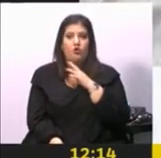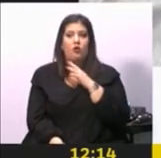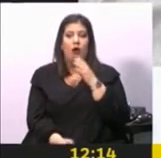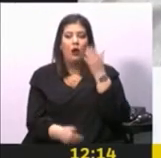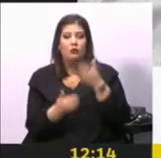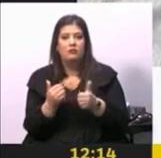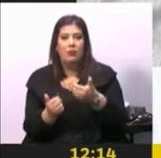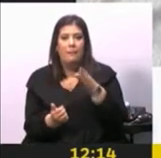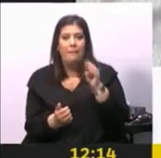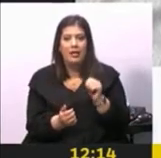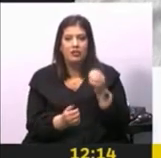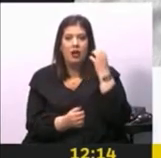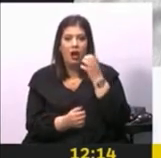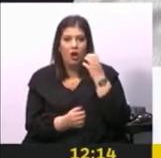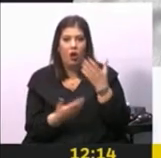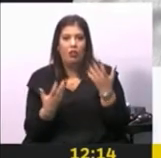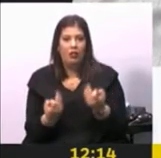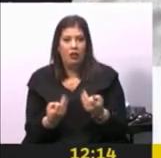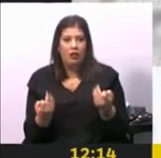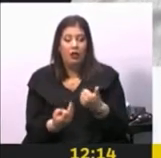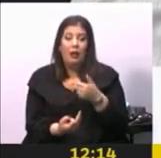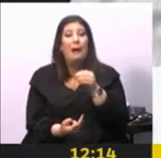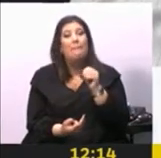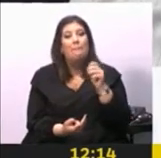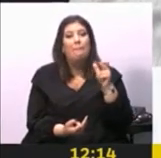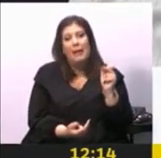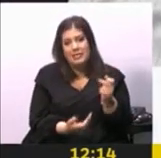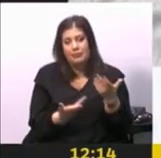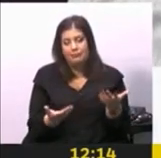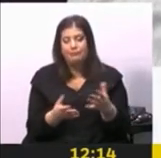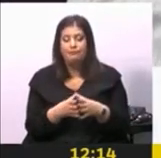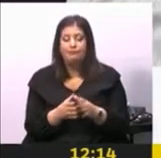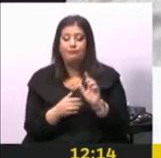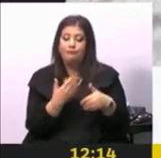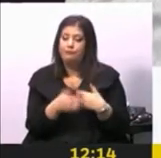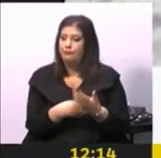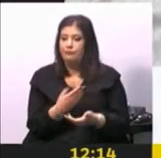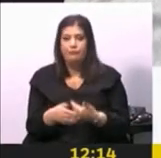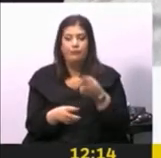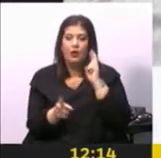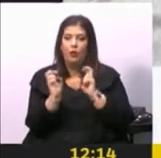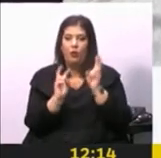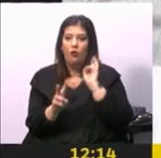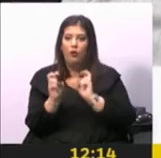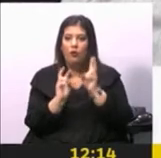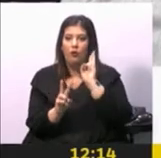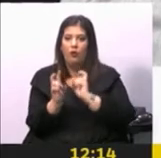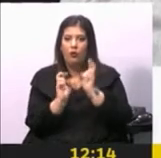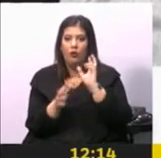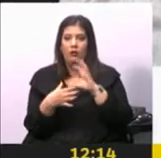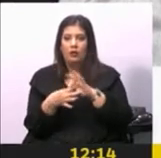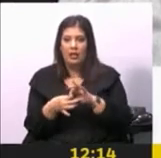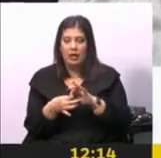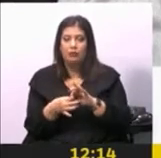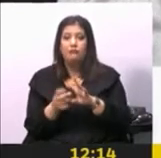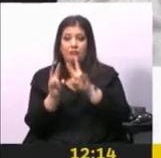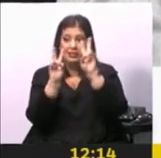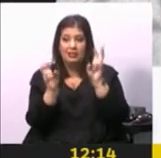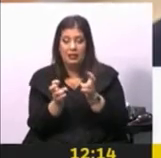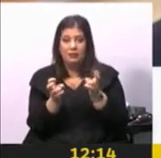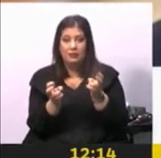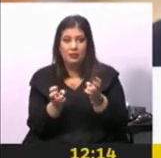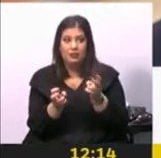BES em Angola, com o BESA concretamente, aquilo que vamos ouvindo sobre os negócios de